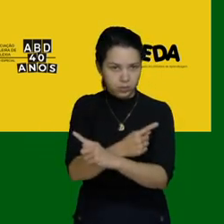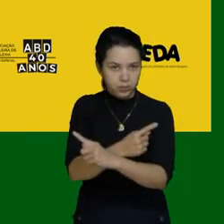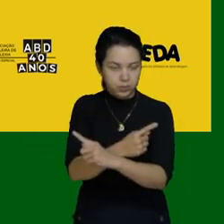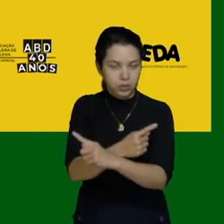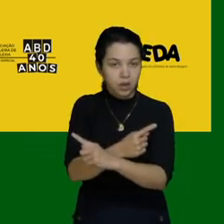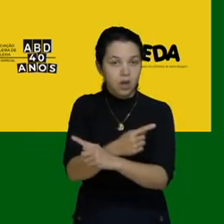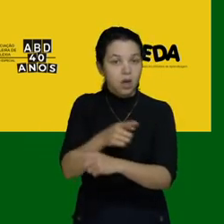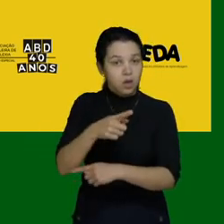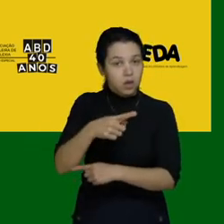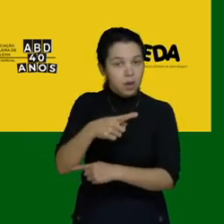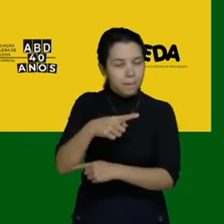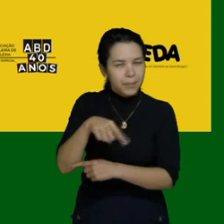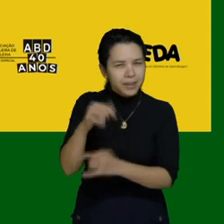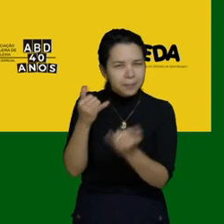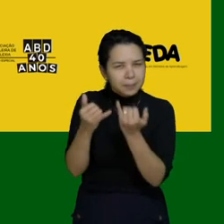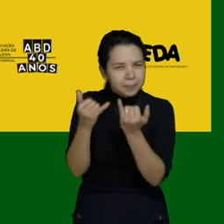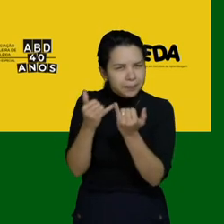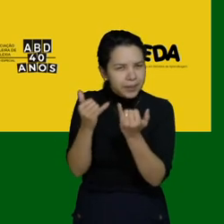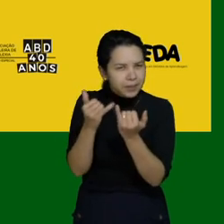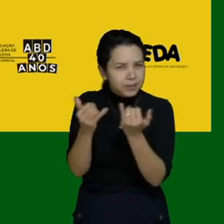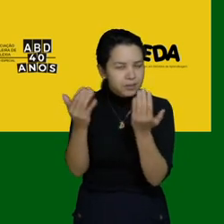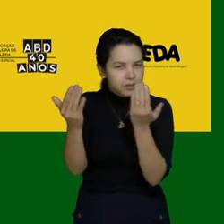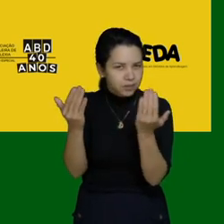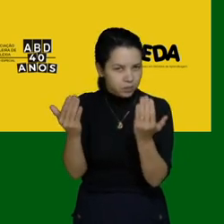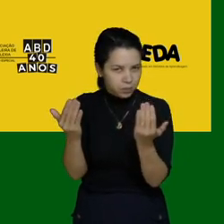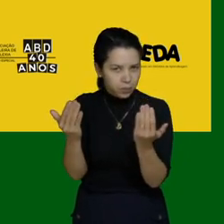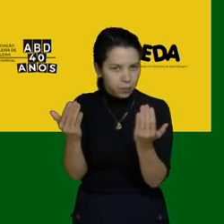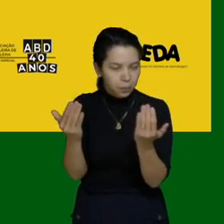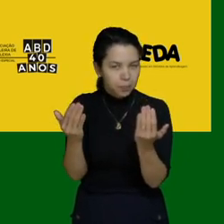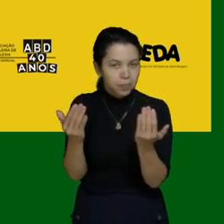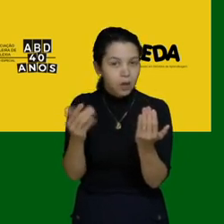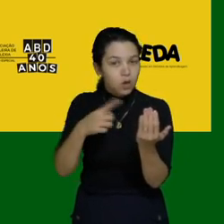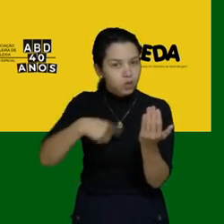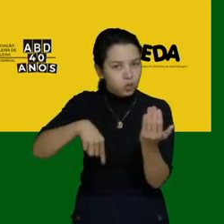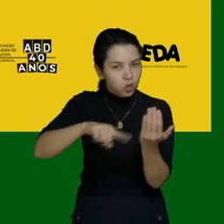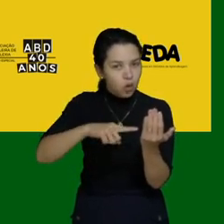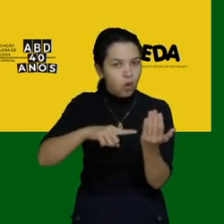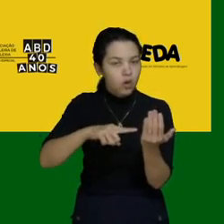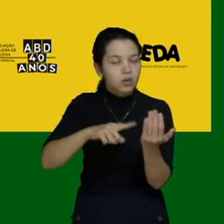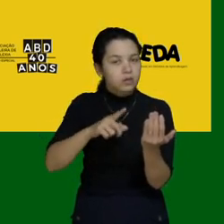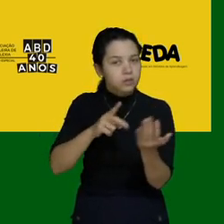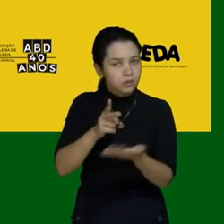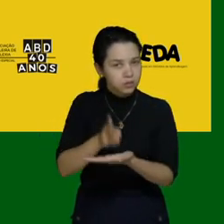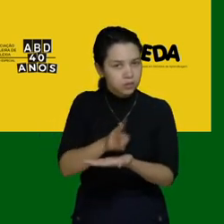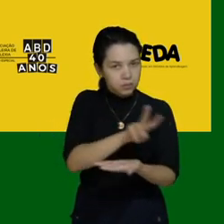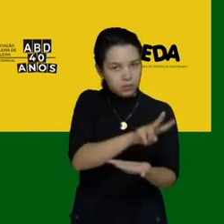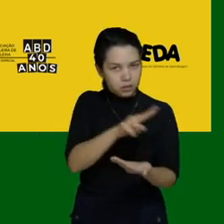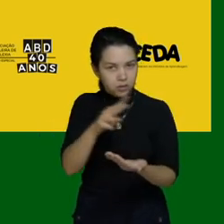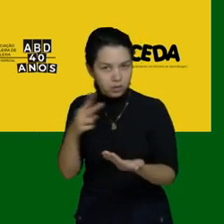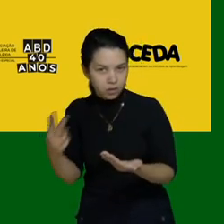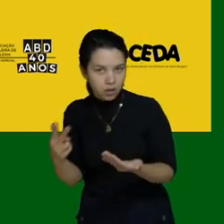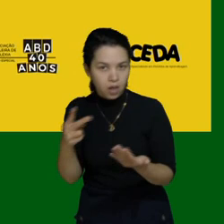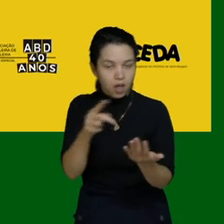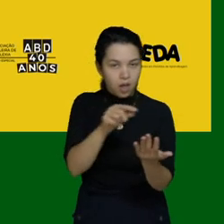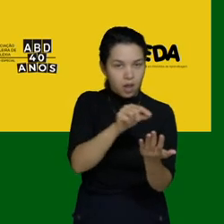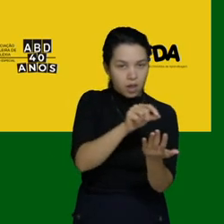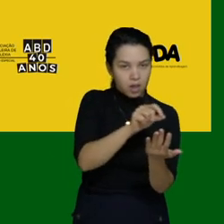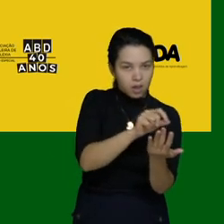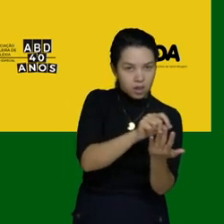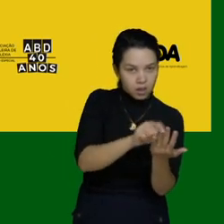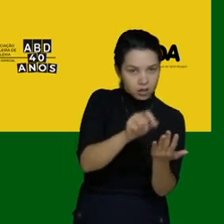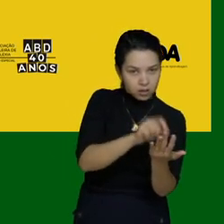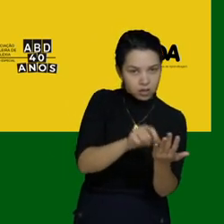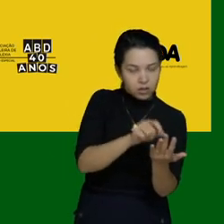bem semelhantes né então a gente sempre faz essa transferência da Leitura PR escrita né da